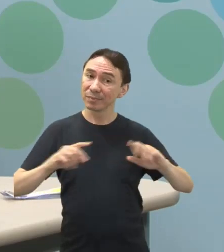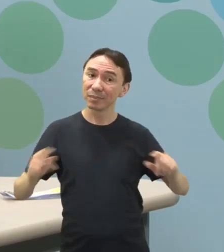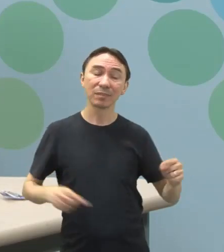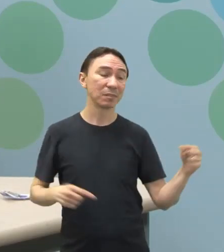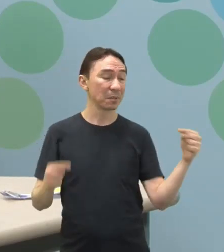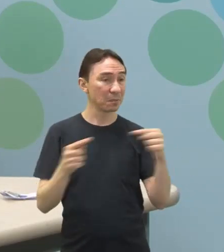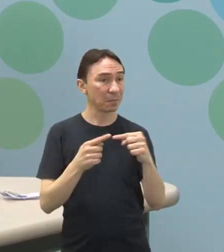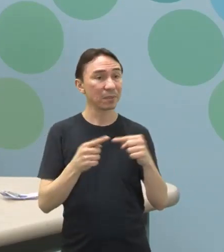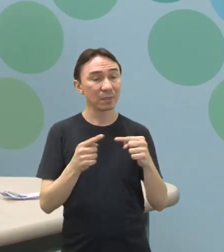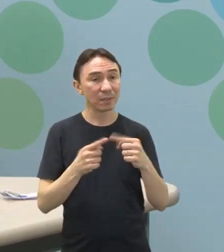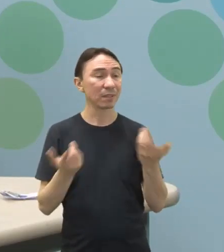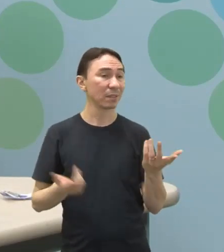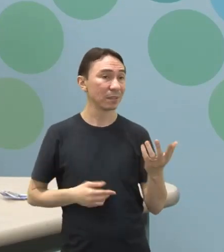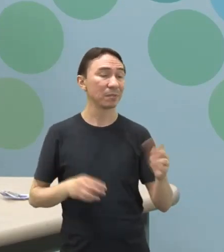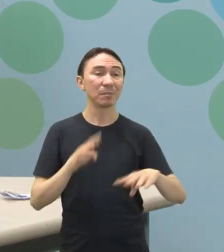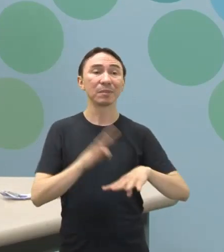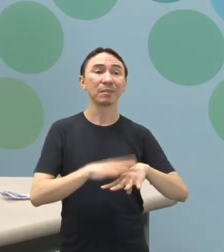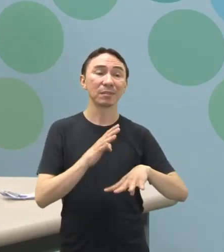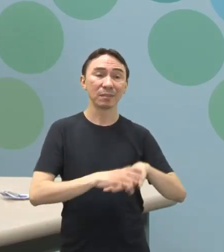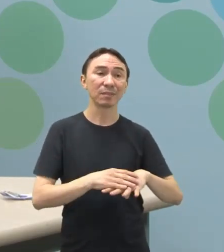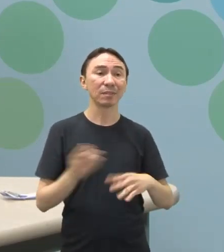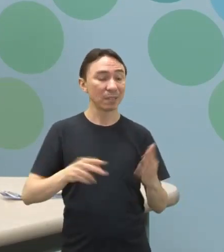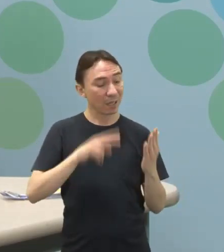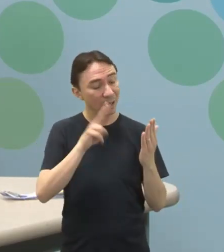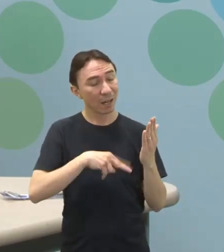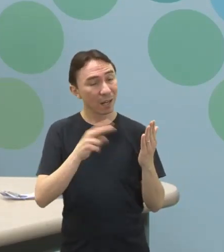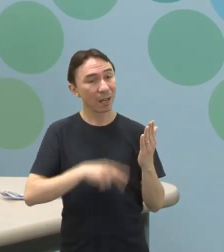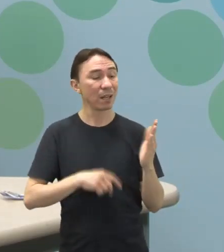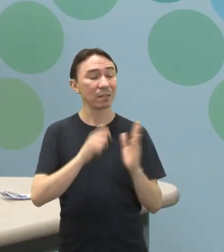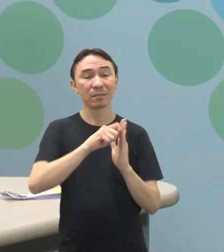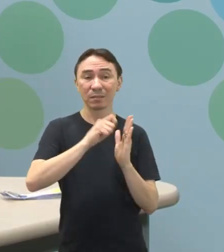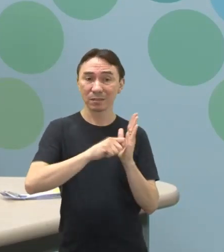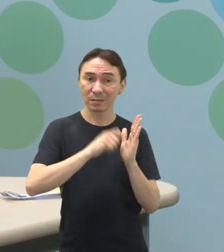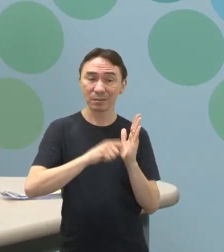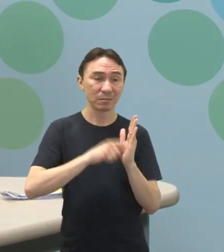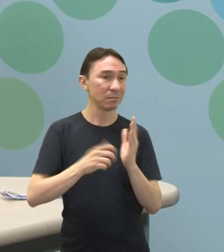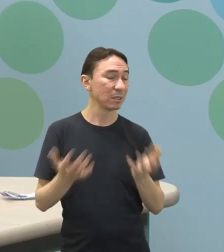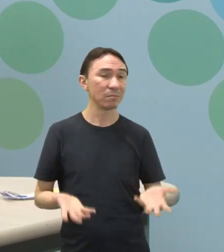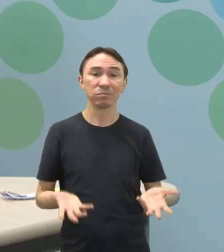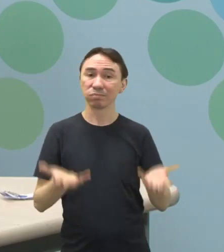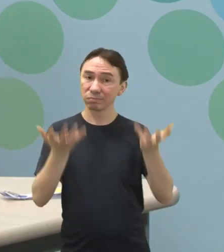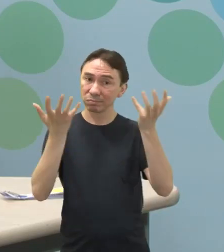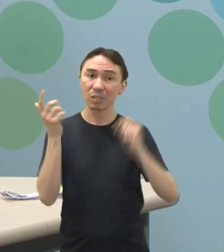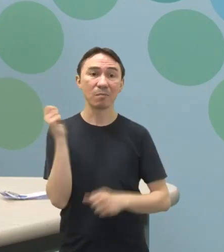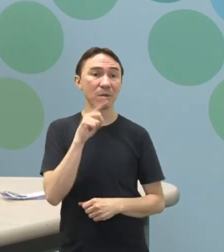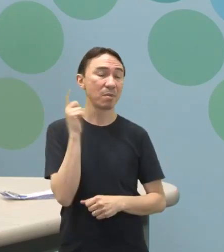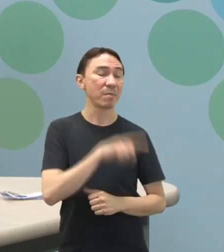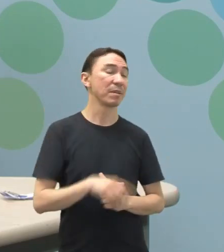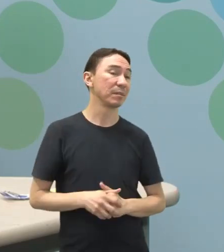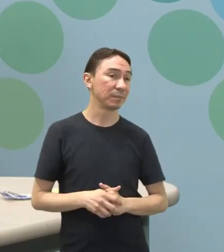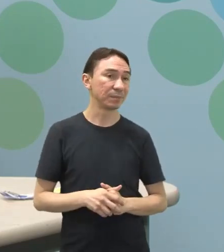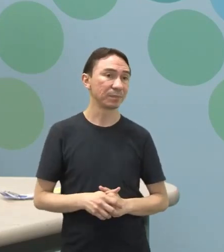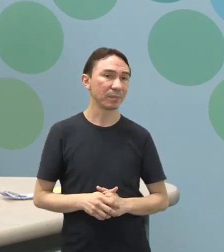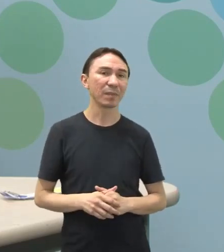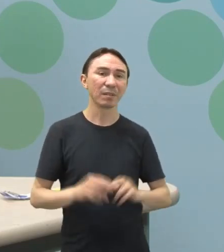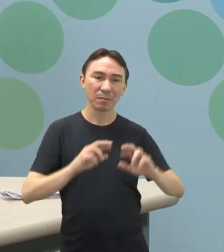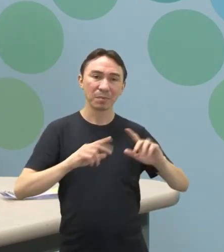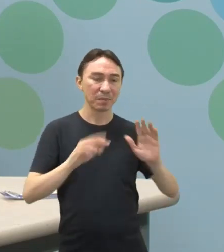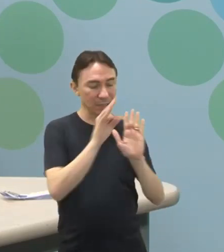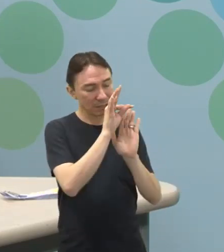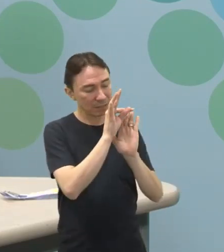tornando-a mais rica e significativa trabalhando de forma articulada os textos